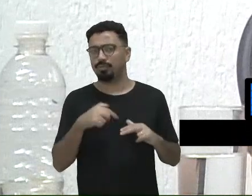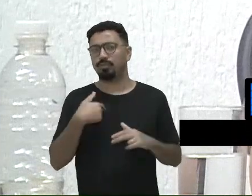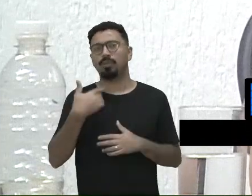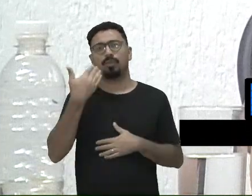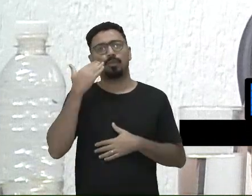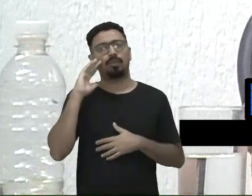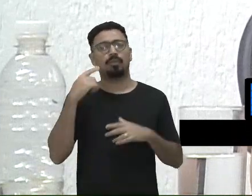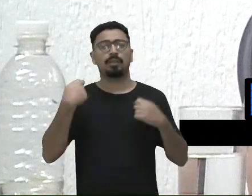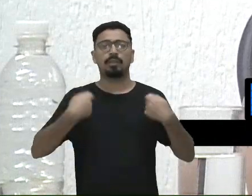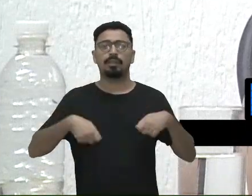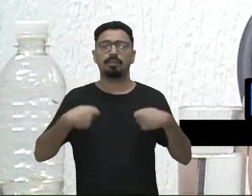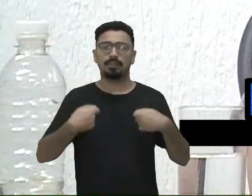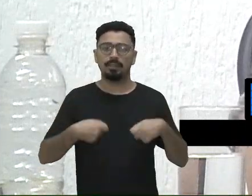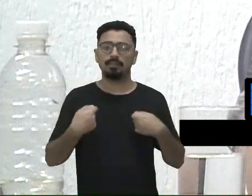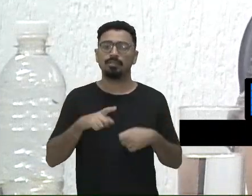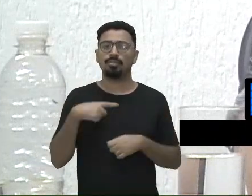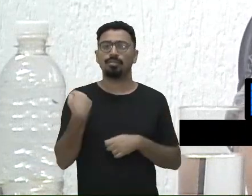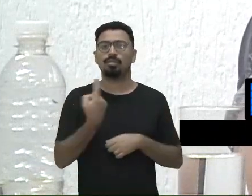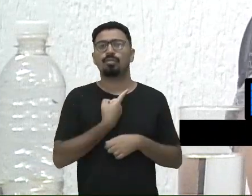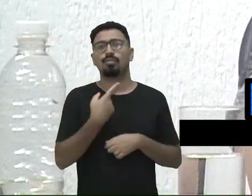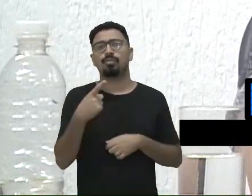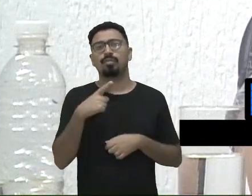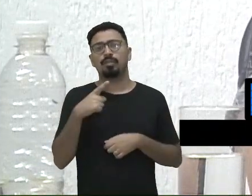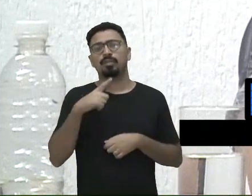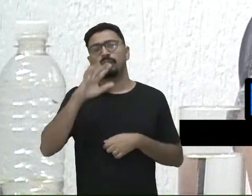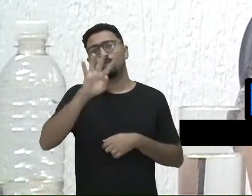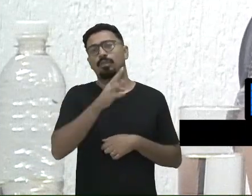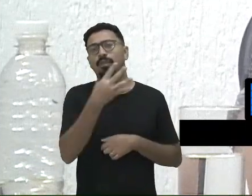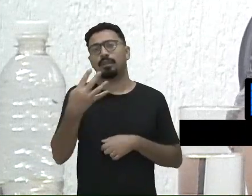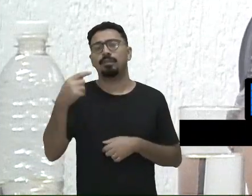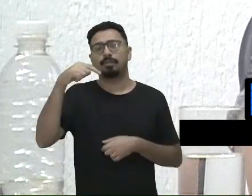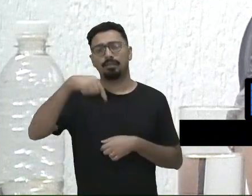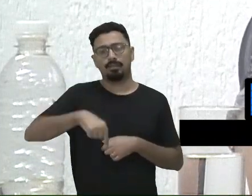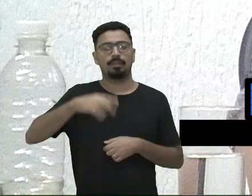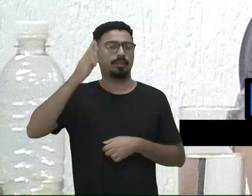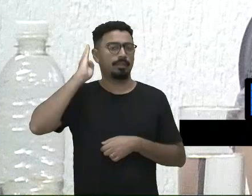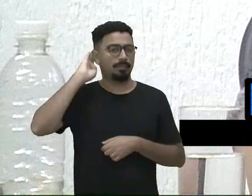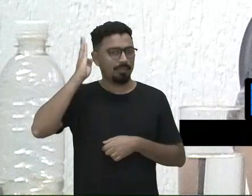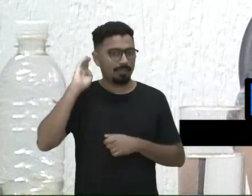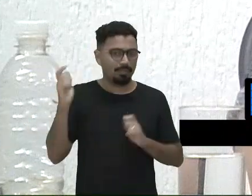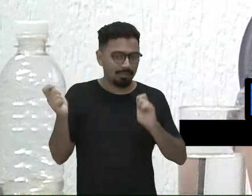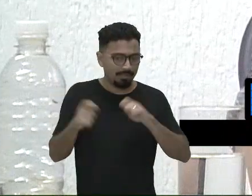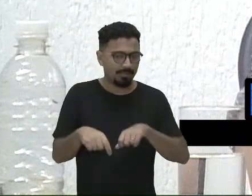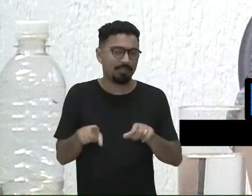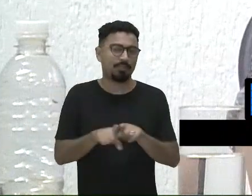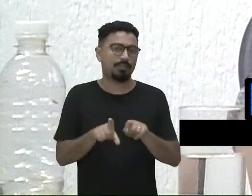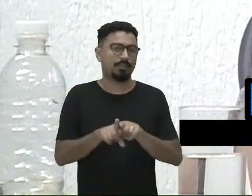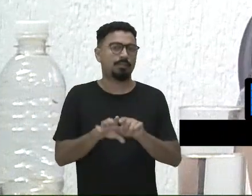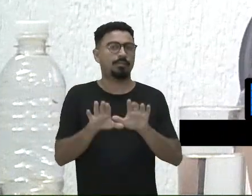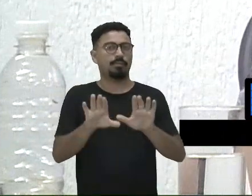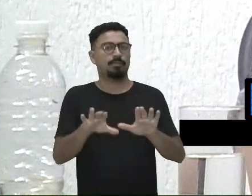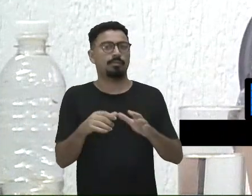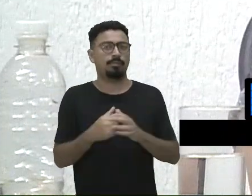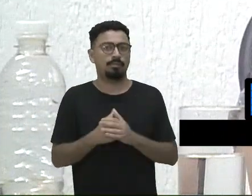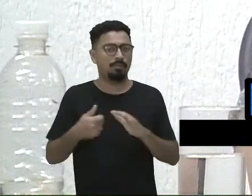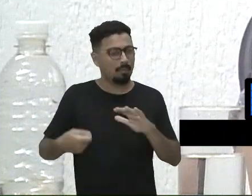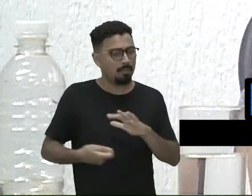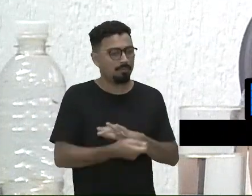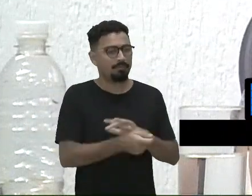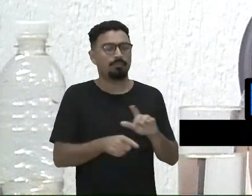a necessidade da gente ter um calendário no município de capacitação, porém, com